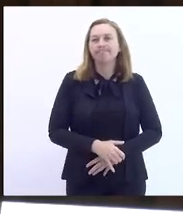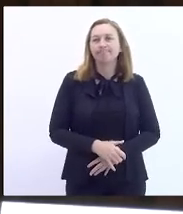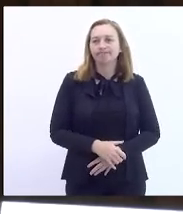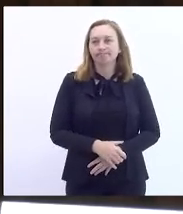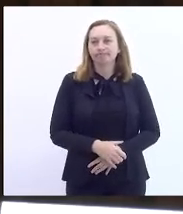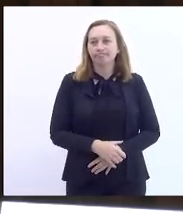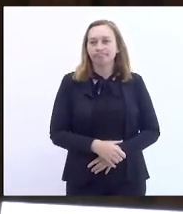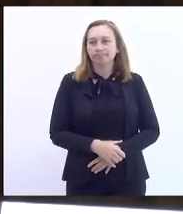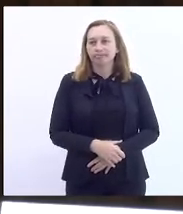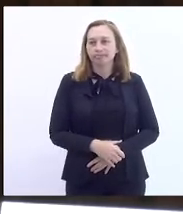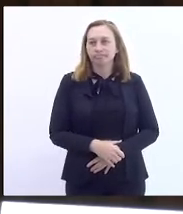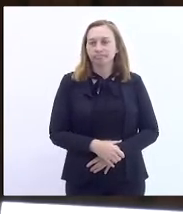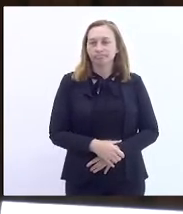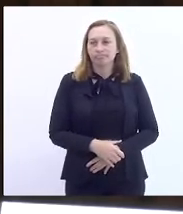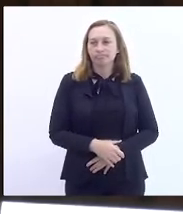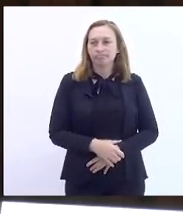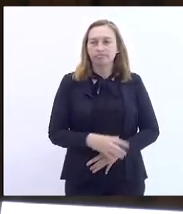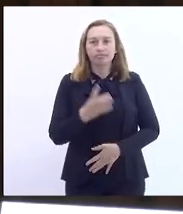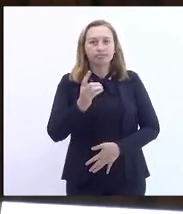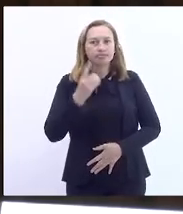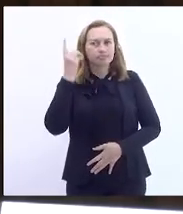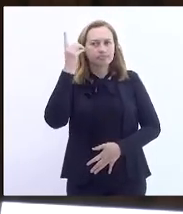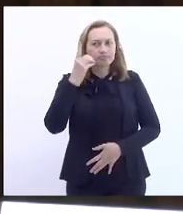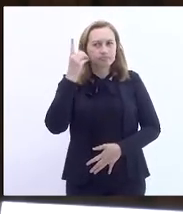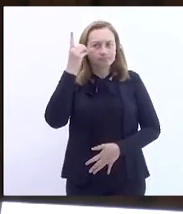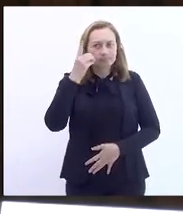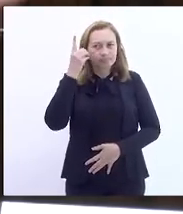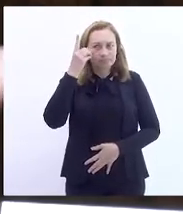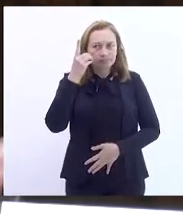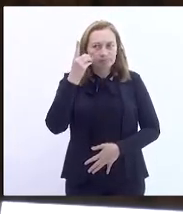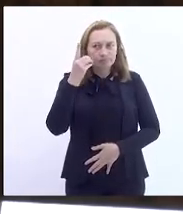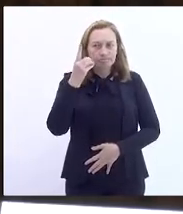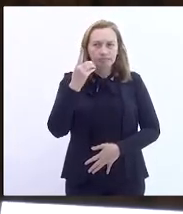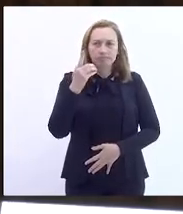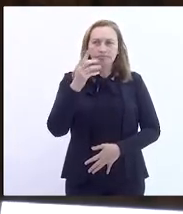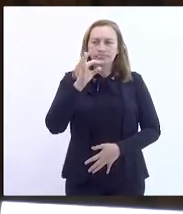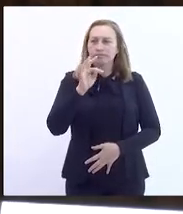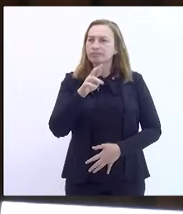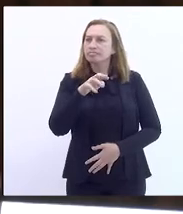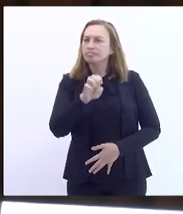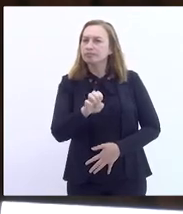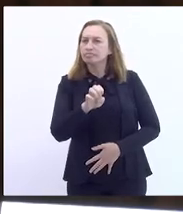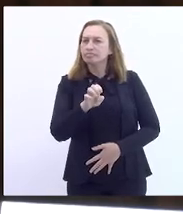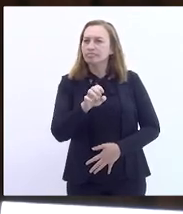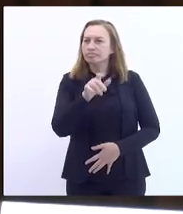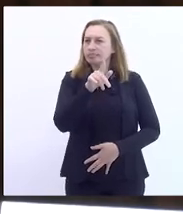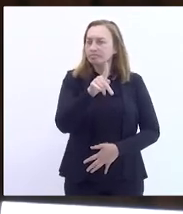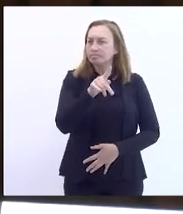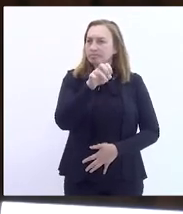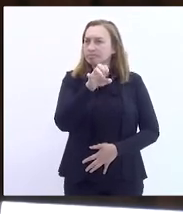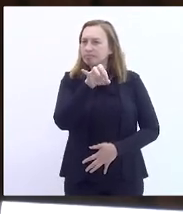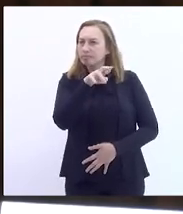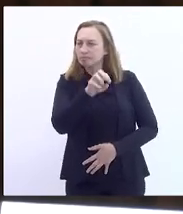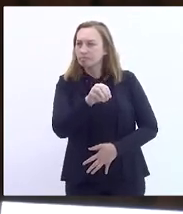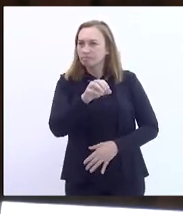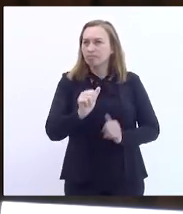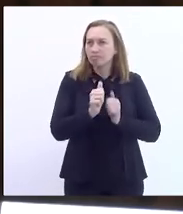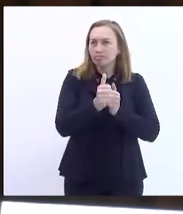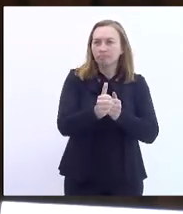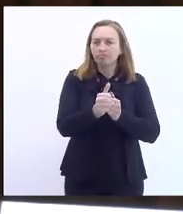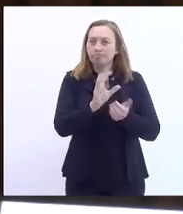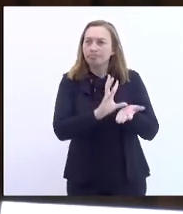toa e aí deputada taliria petrone que acompanha pauta faz um excelente